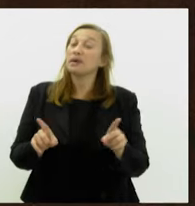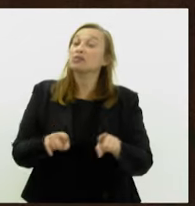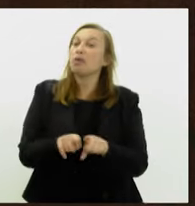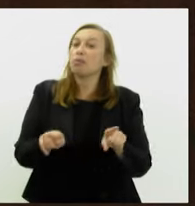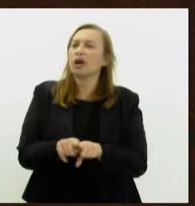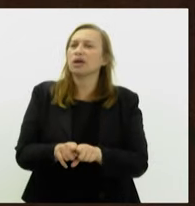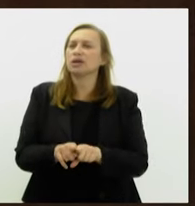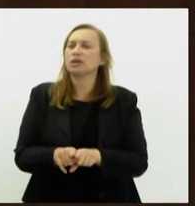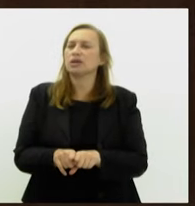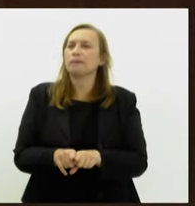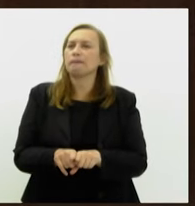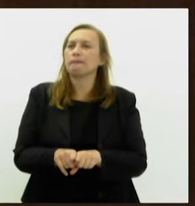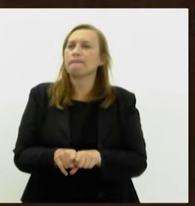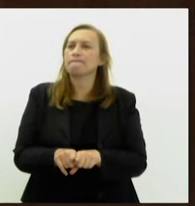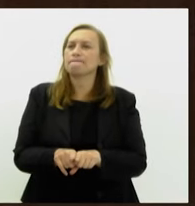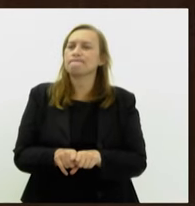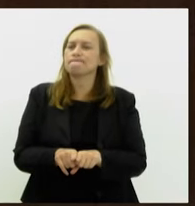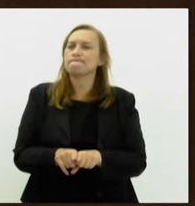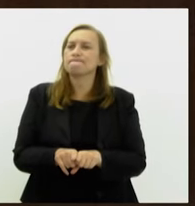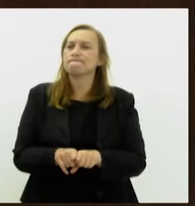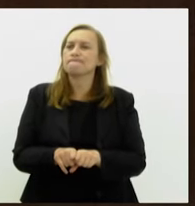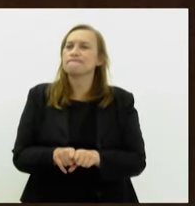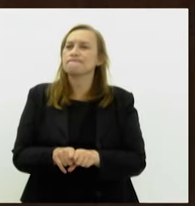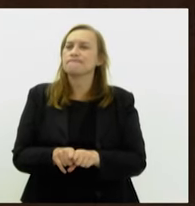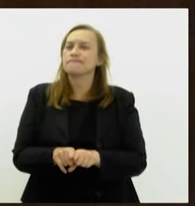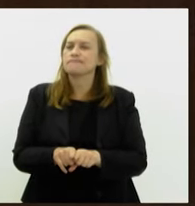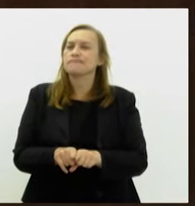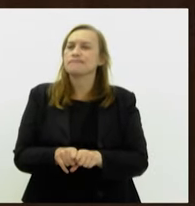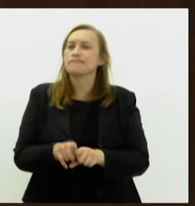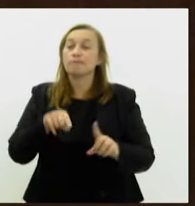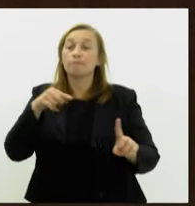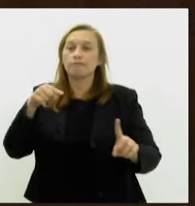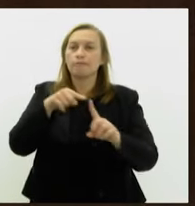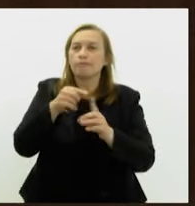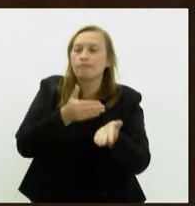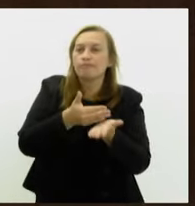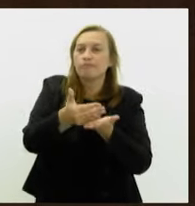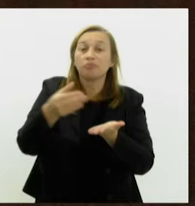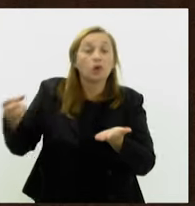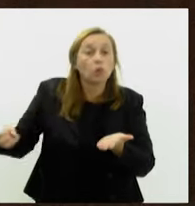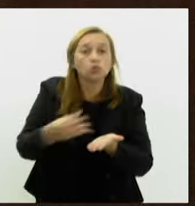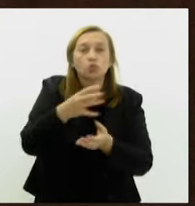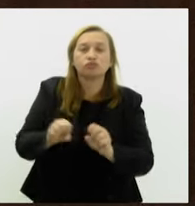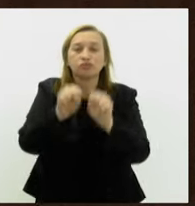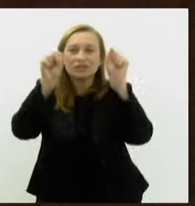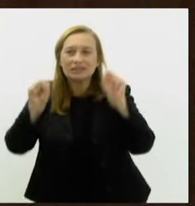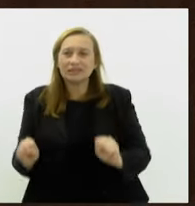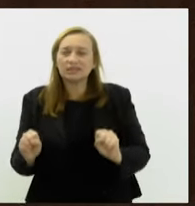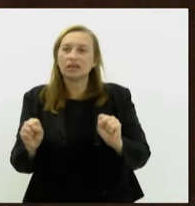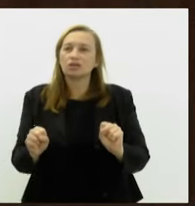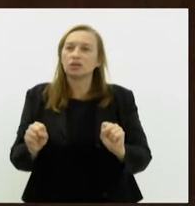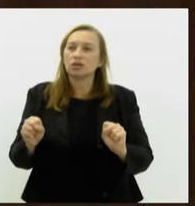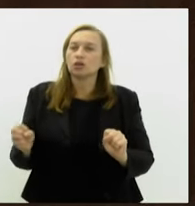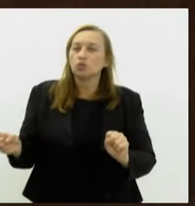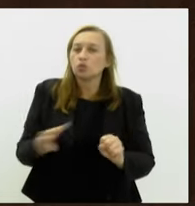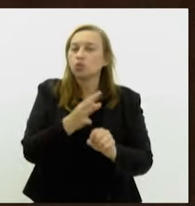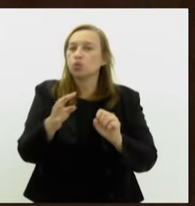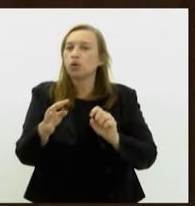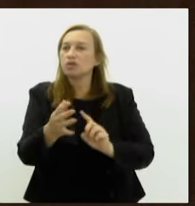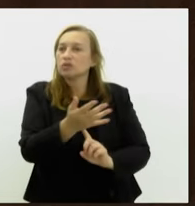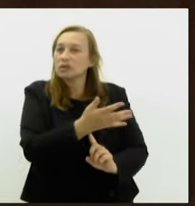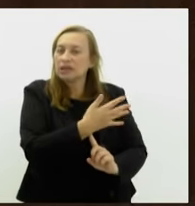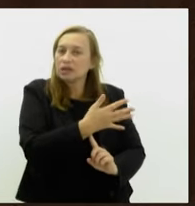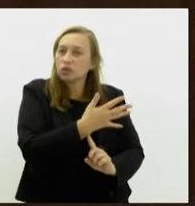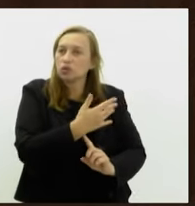também estabeleceram como meta inicial, por se tratar de um novo sistema, uma nova